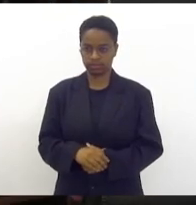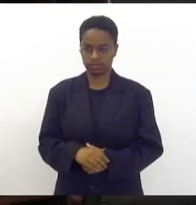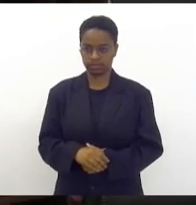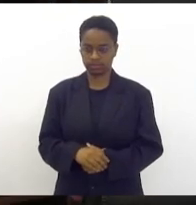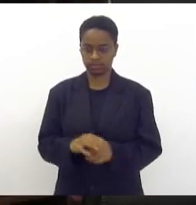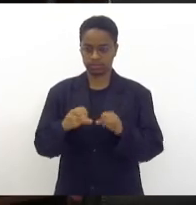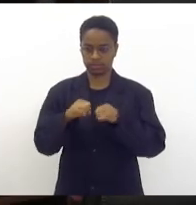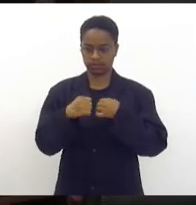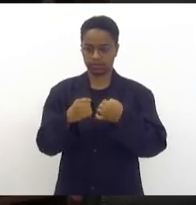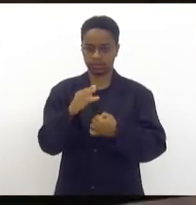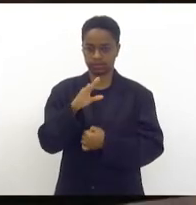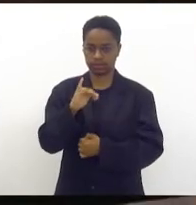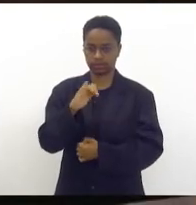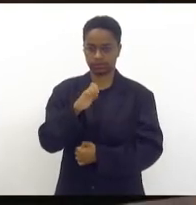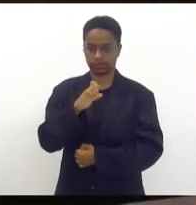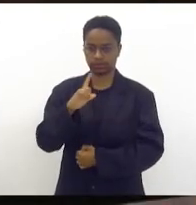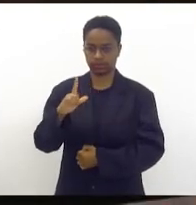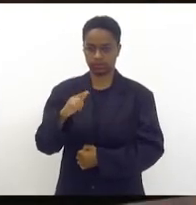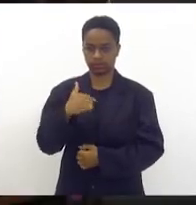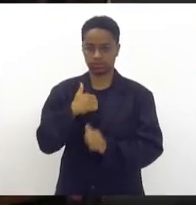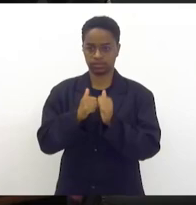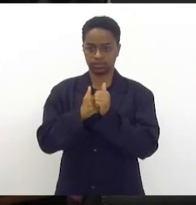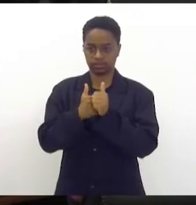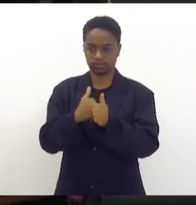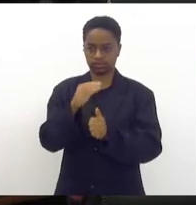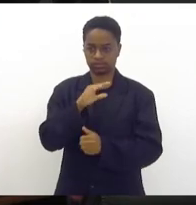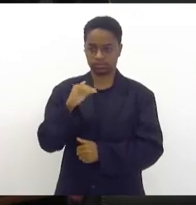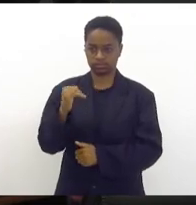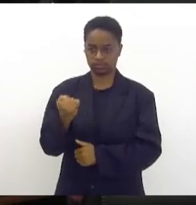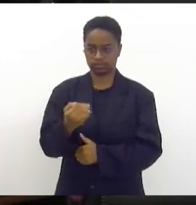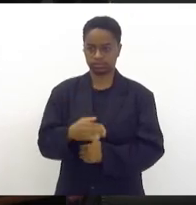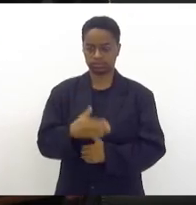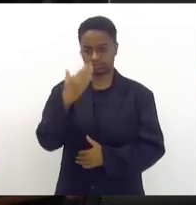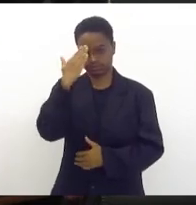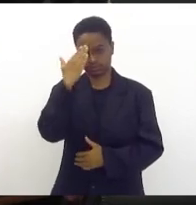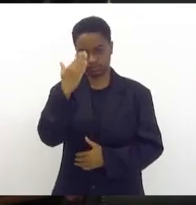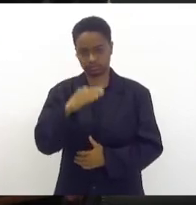Defesa Civil. Acompanha a CCJ, senhor presidente. Obrigado.